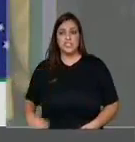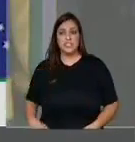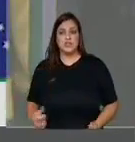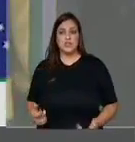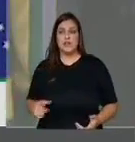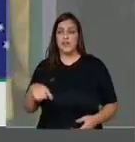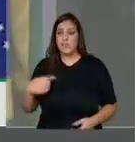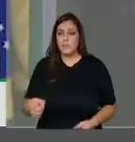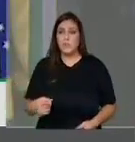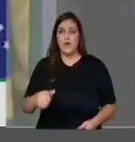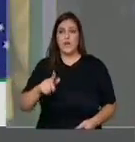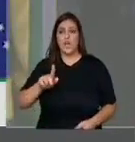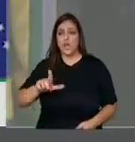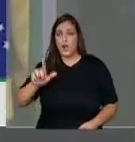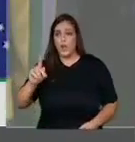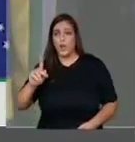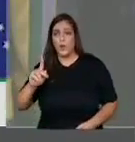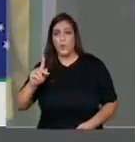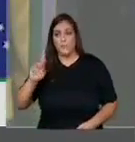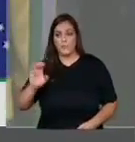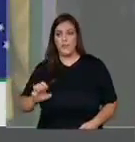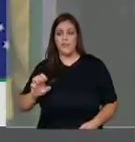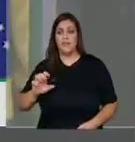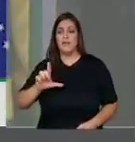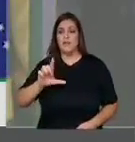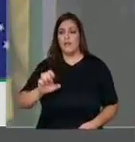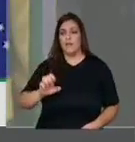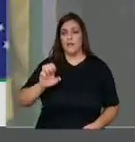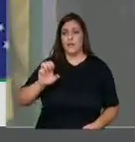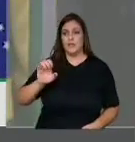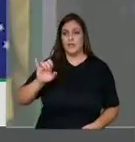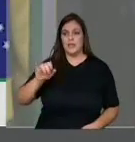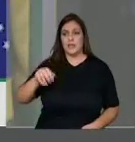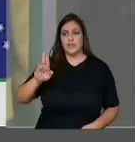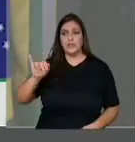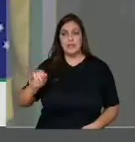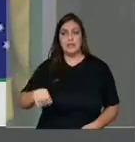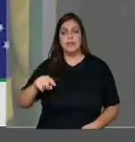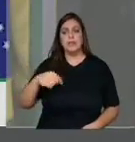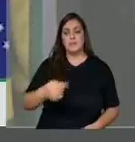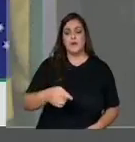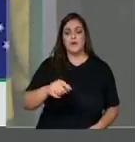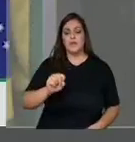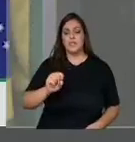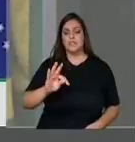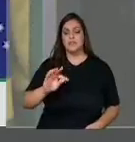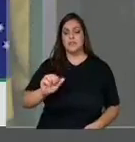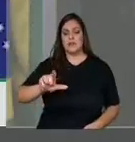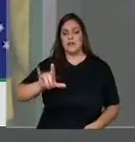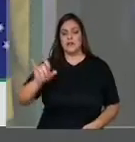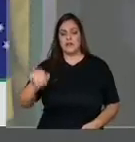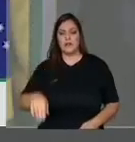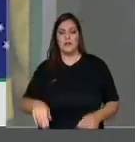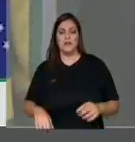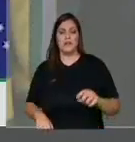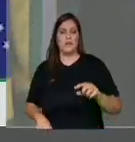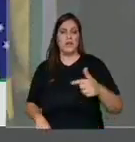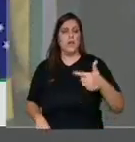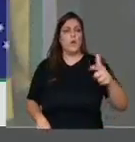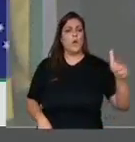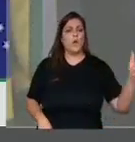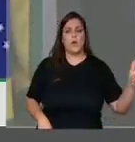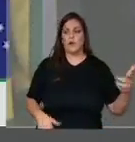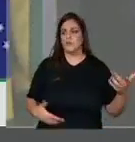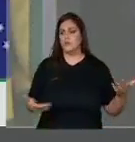do outro, desde Lenin, aí vem o Stalin, os acontecimentos com Trotsky e com todos os